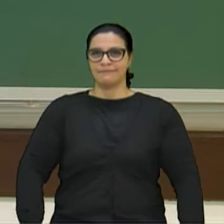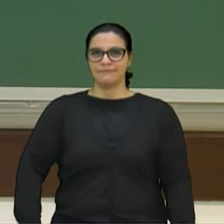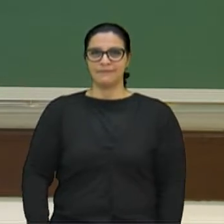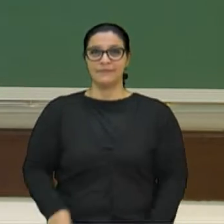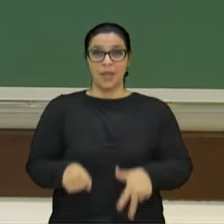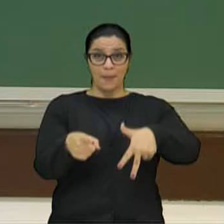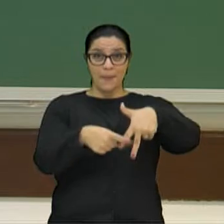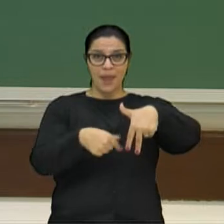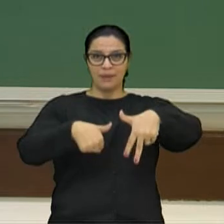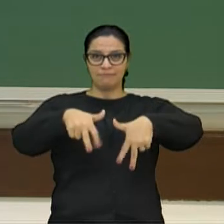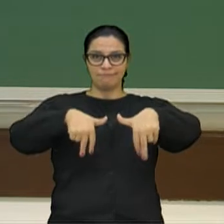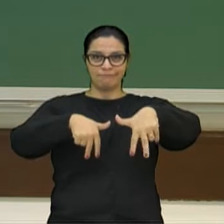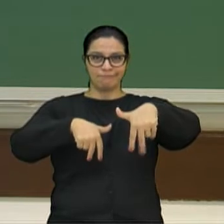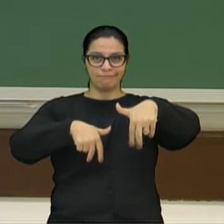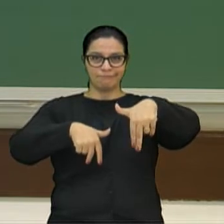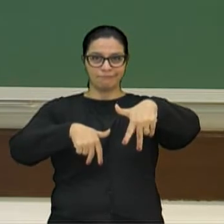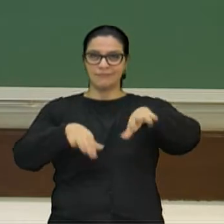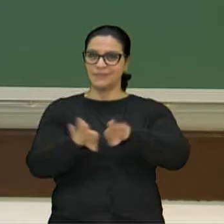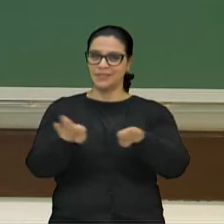braços, relaxa, olha aí, ó.